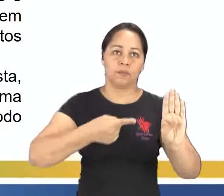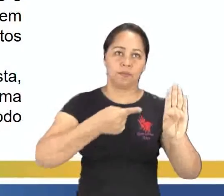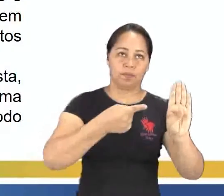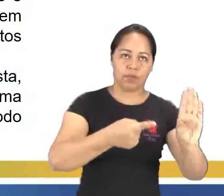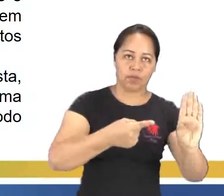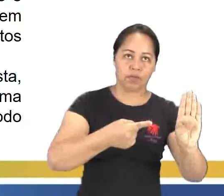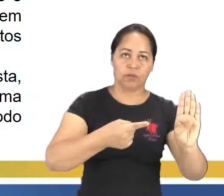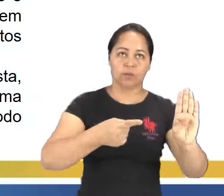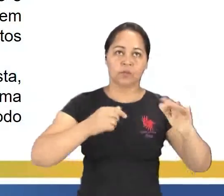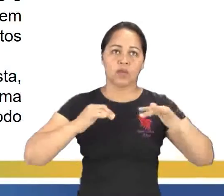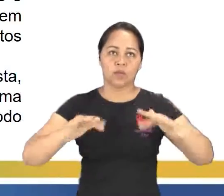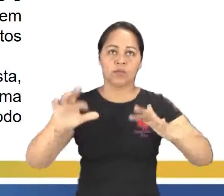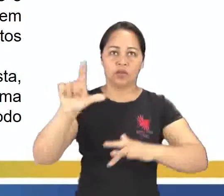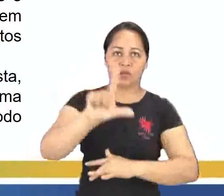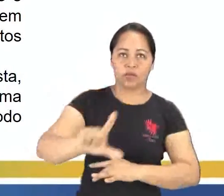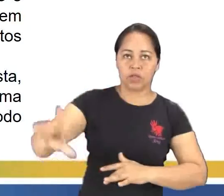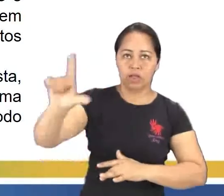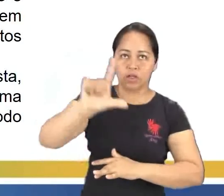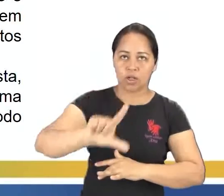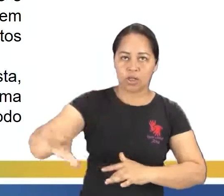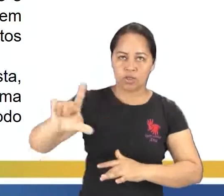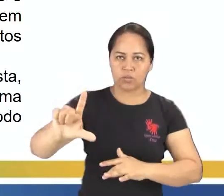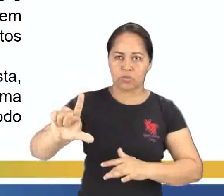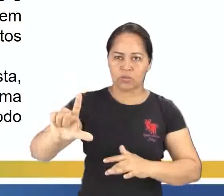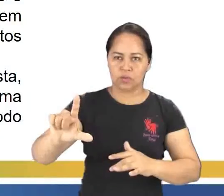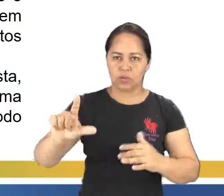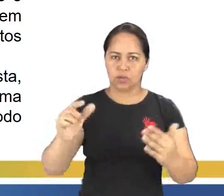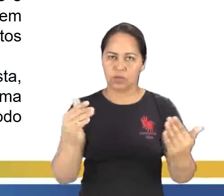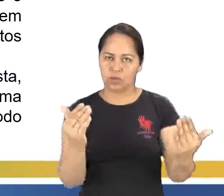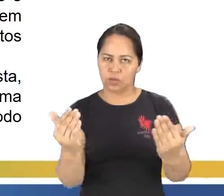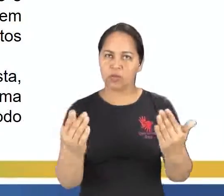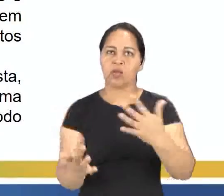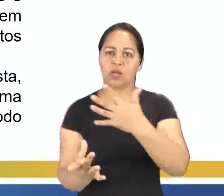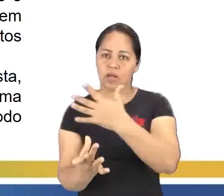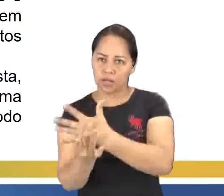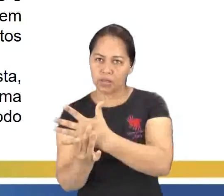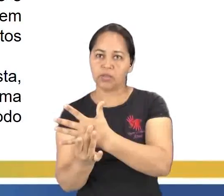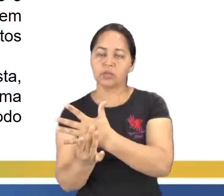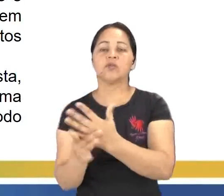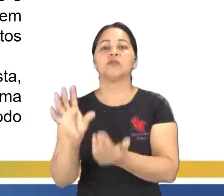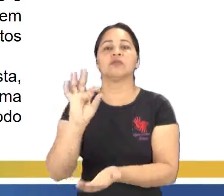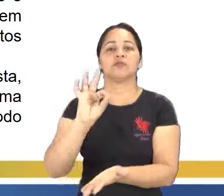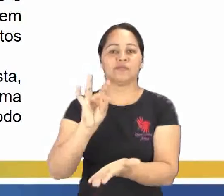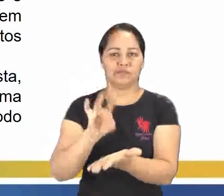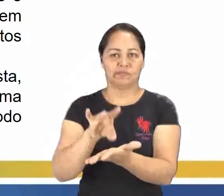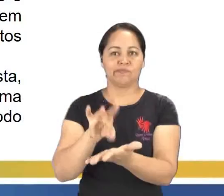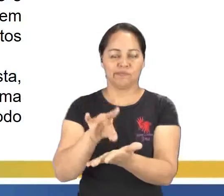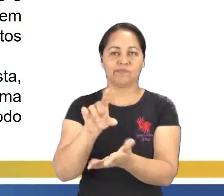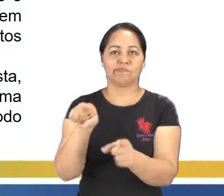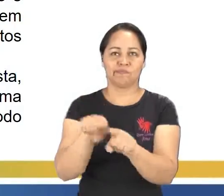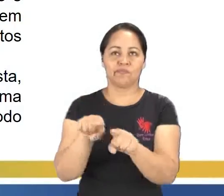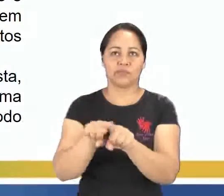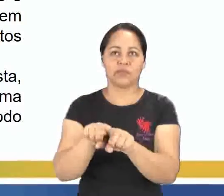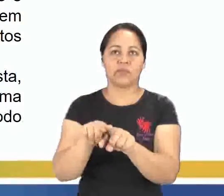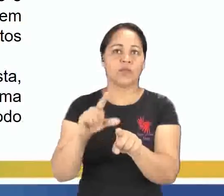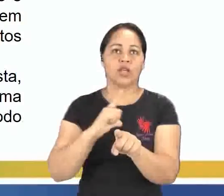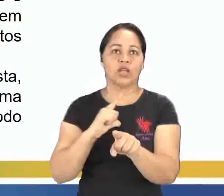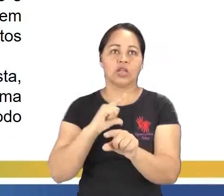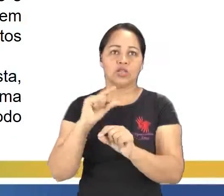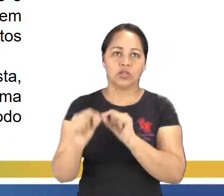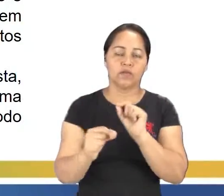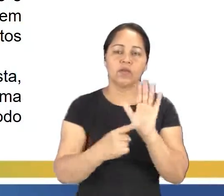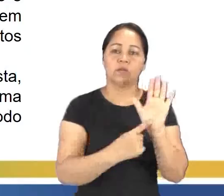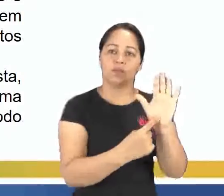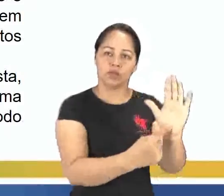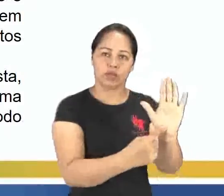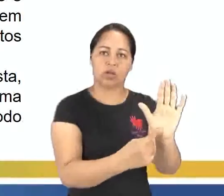movimento literário costuma ser relacionado ao realismo, certinho, que também tinha essa intenção de retratar a